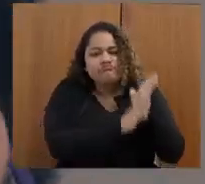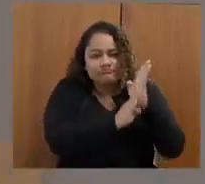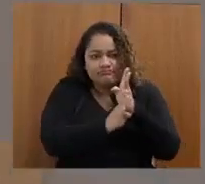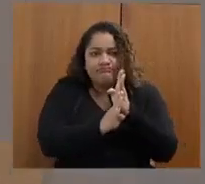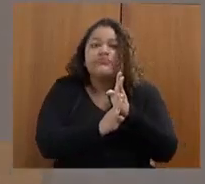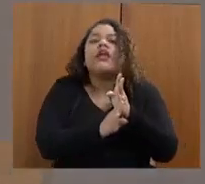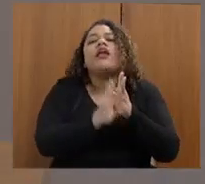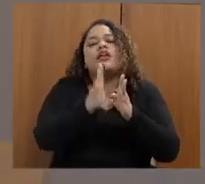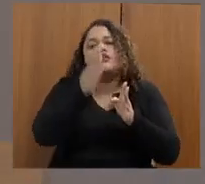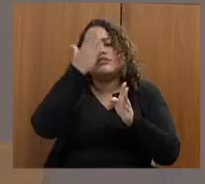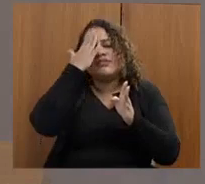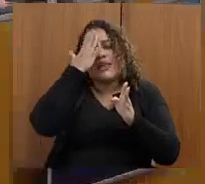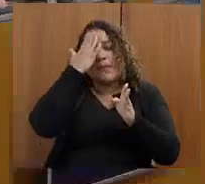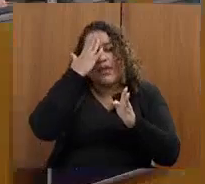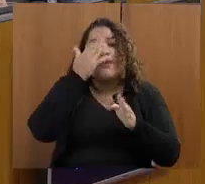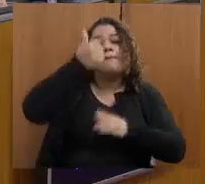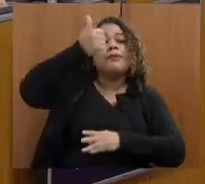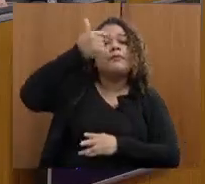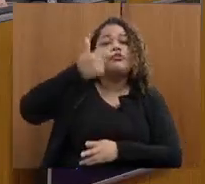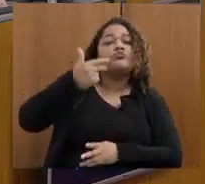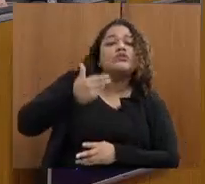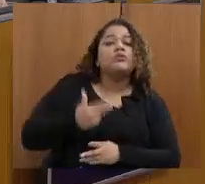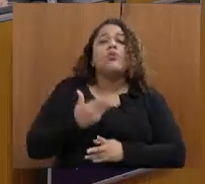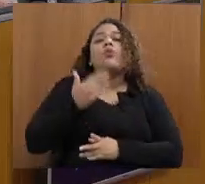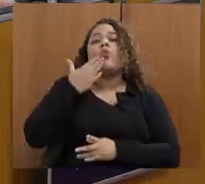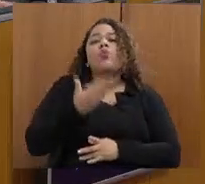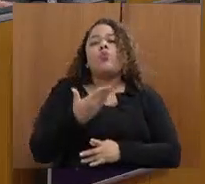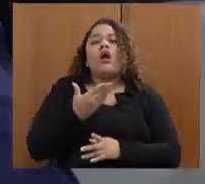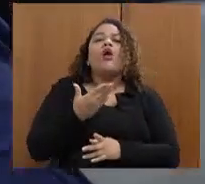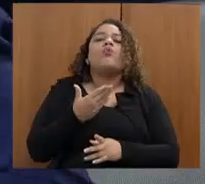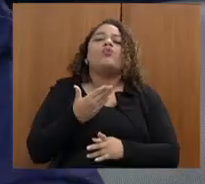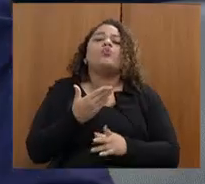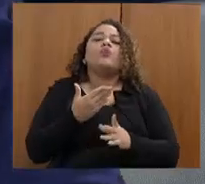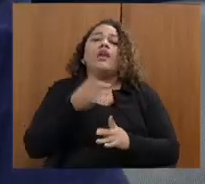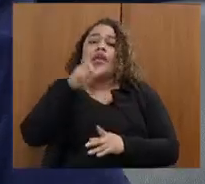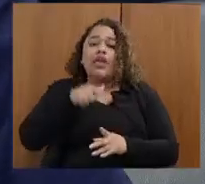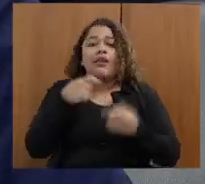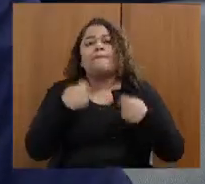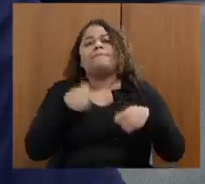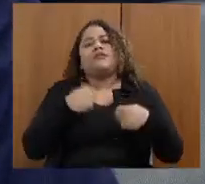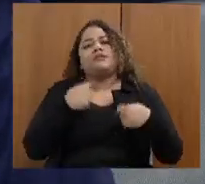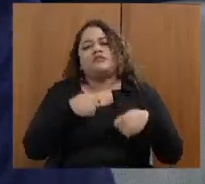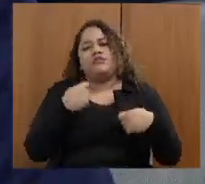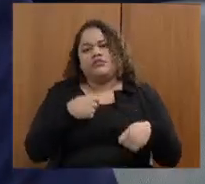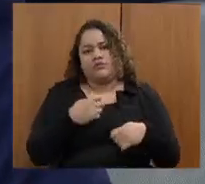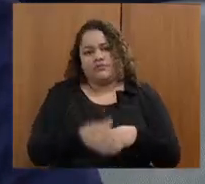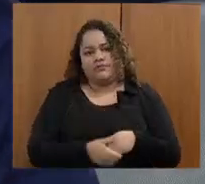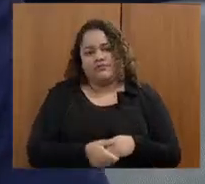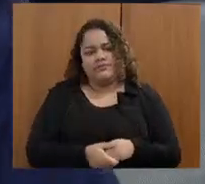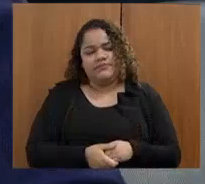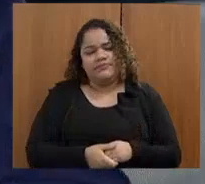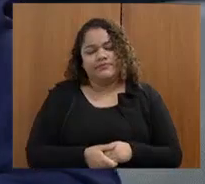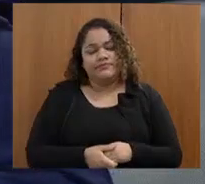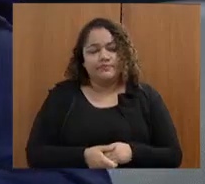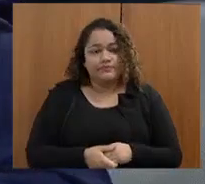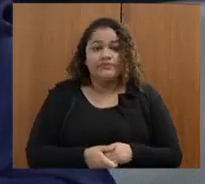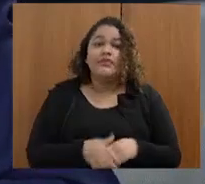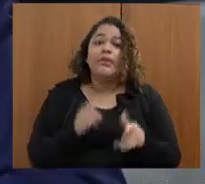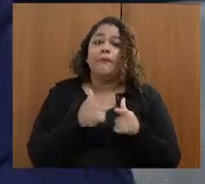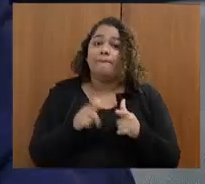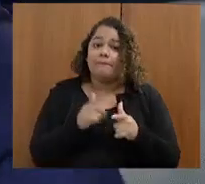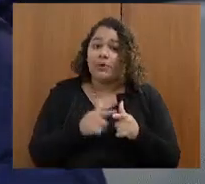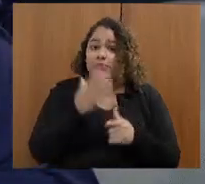rankear essas escolas e definirmos com critérios técnicos quais serão atendidas um problema sério na nossa rede